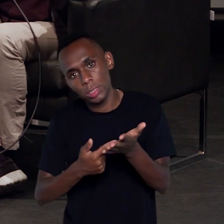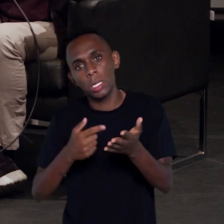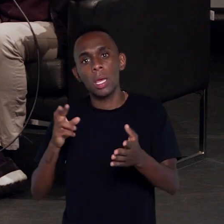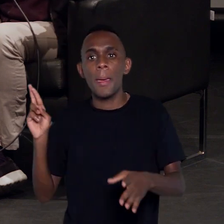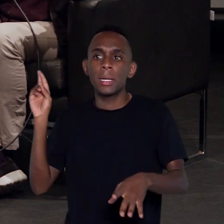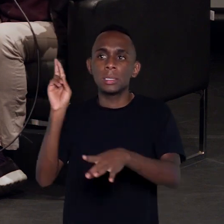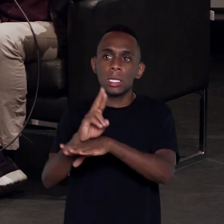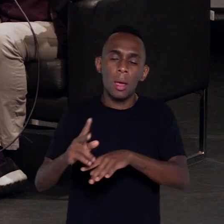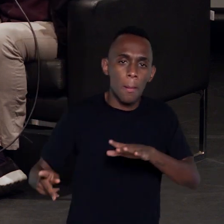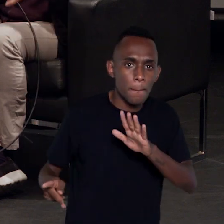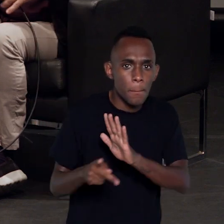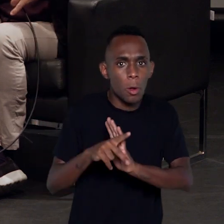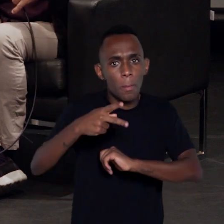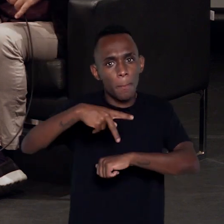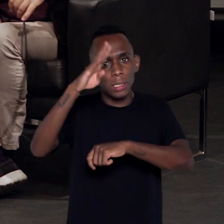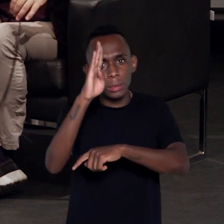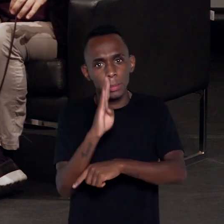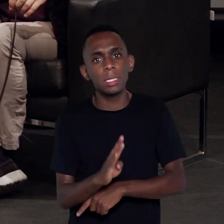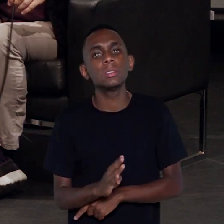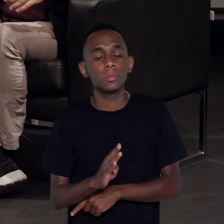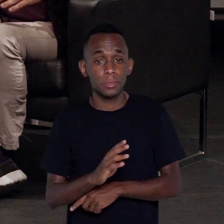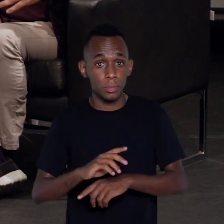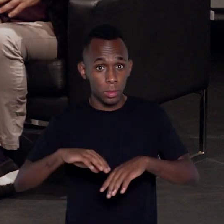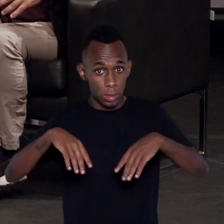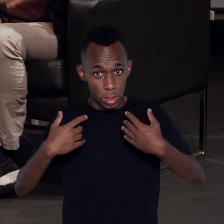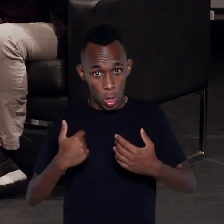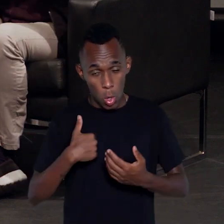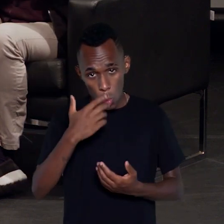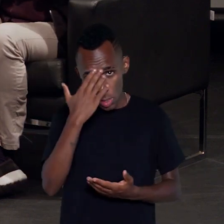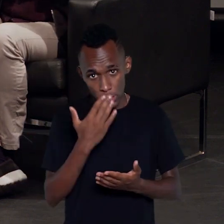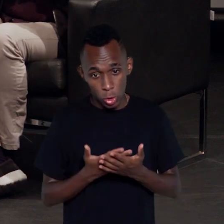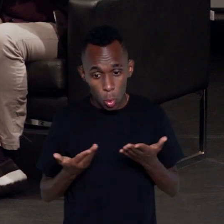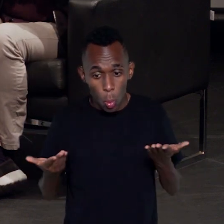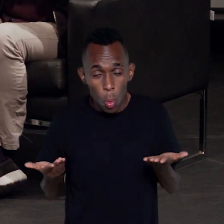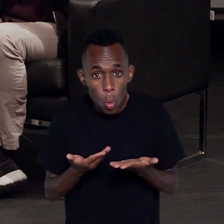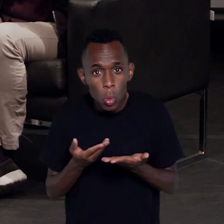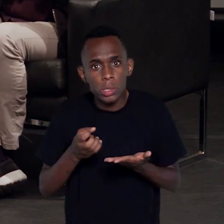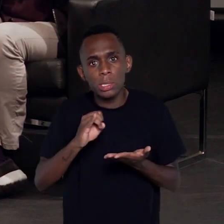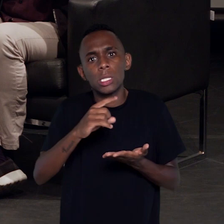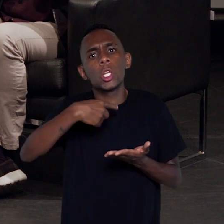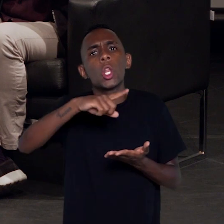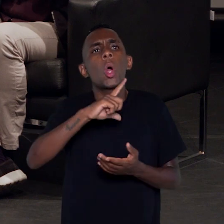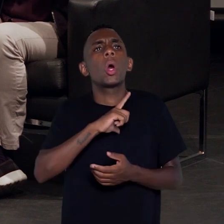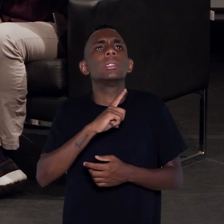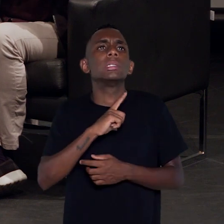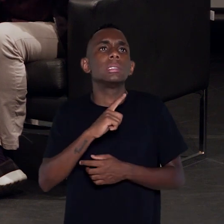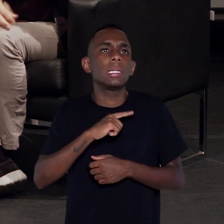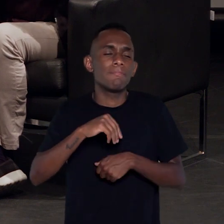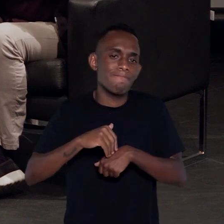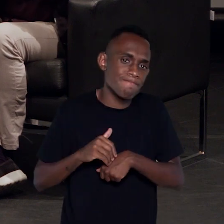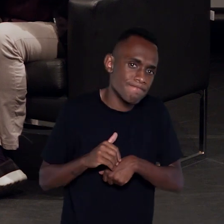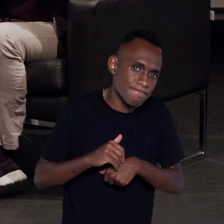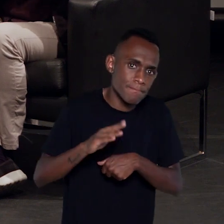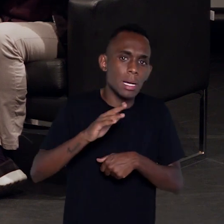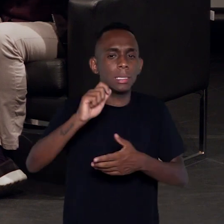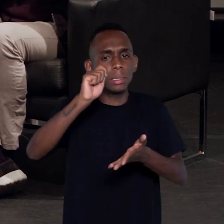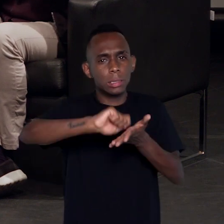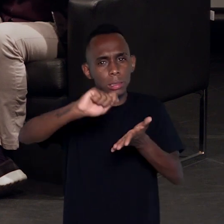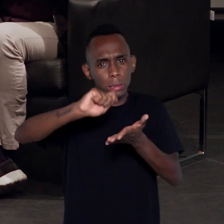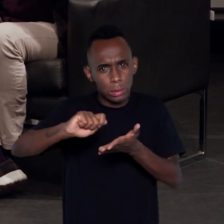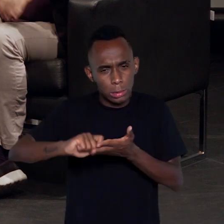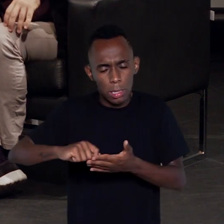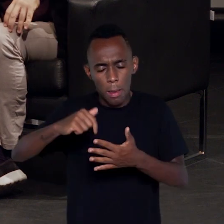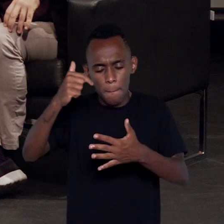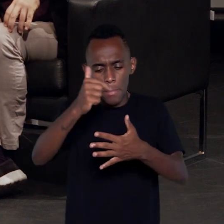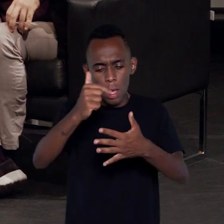país, represente em sua diversidade. E eu acho que hoje, se a gente tem mais autores, você falou aqui de vários, o